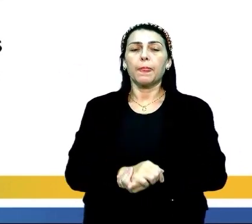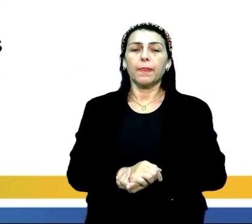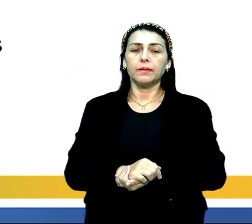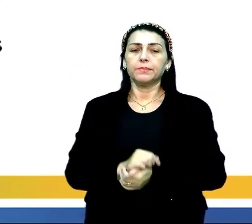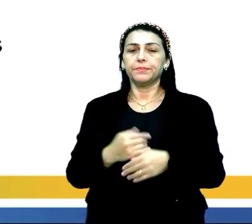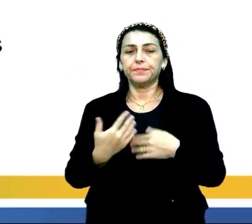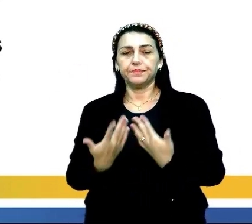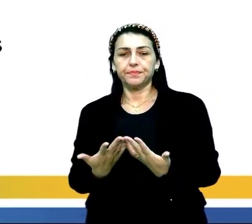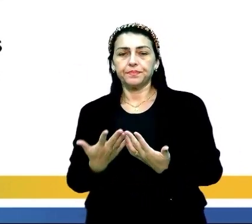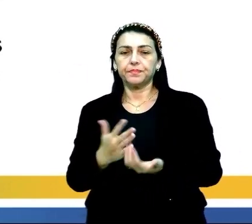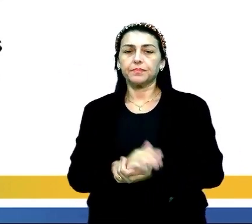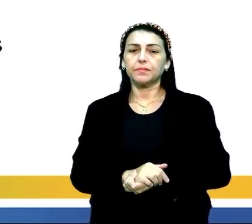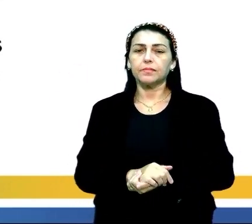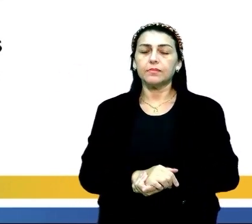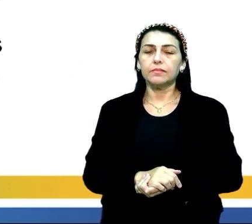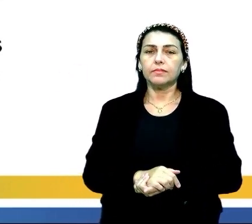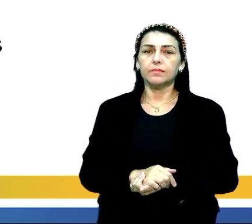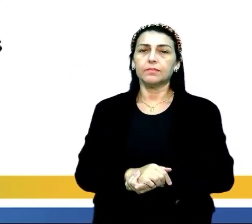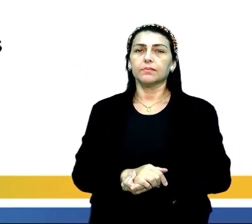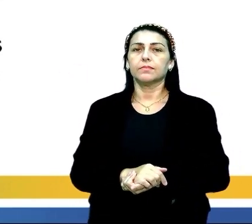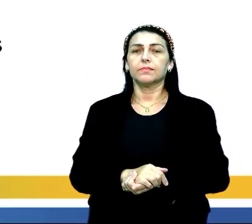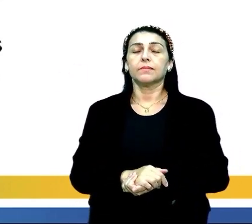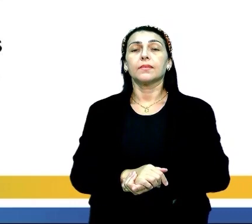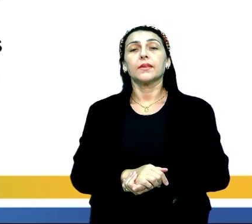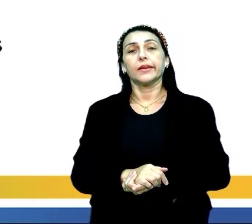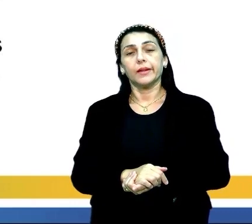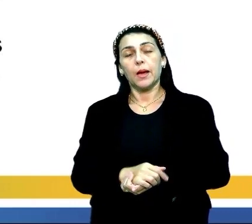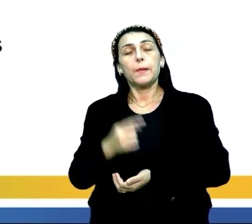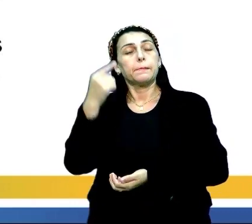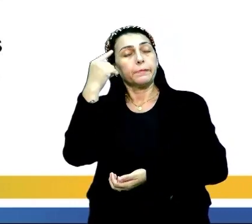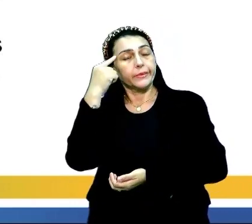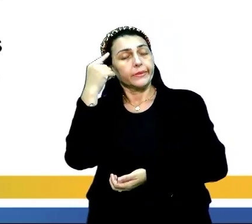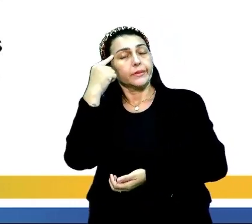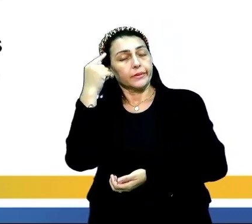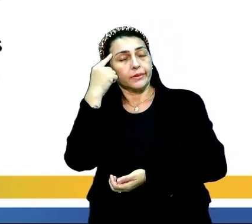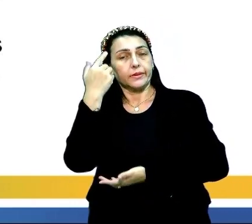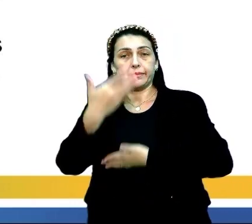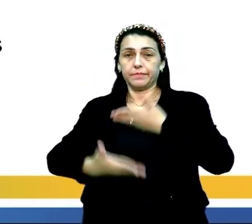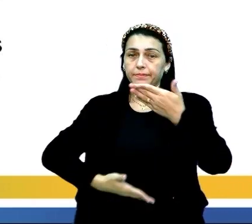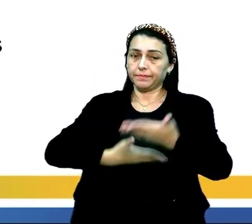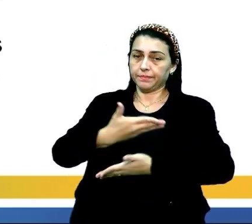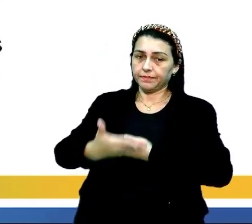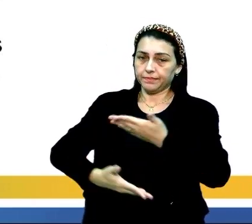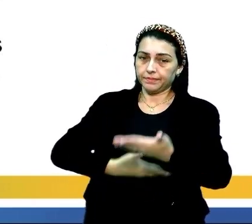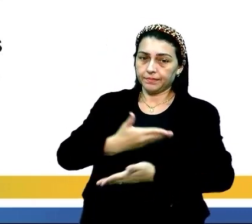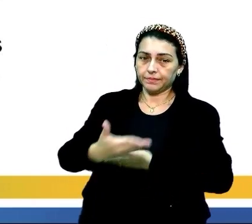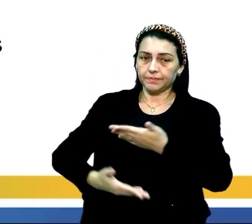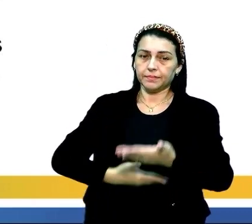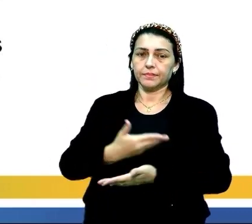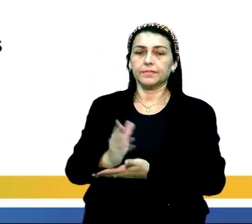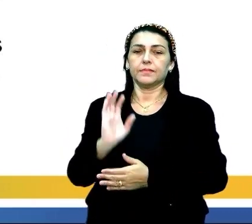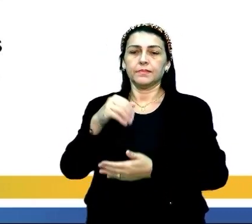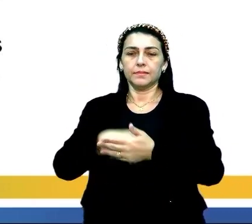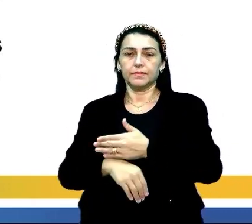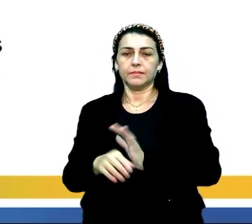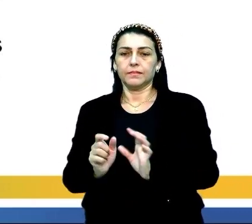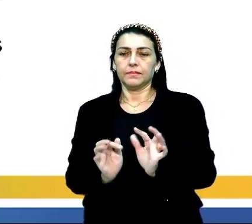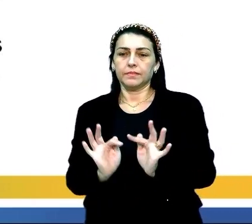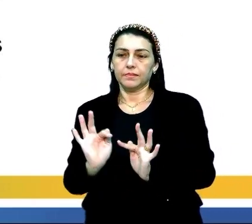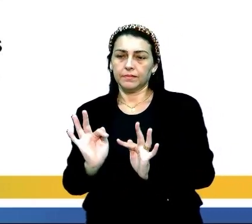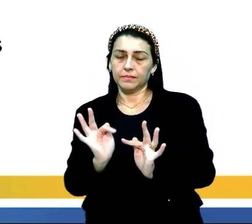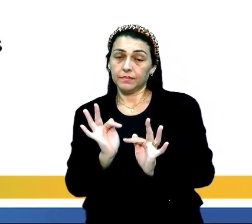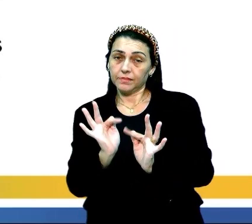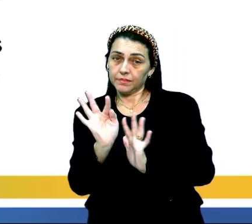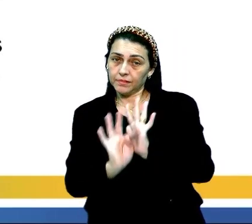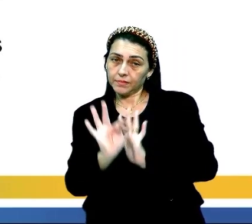Então, essa aqui é uma questão a ser pensada, relacionada àquilo que está no texto e, em particular,